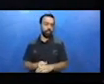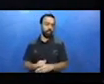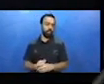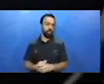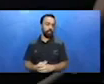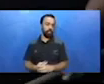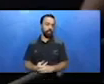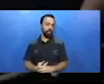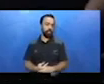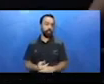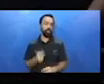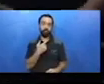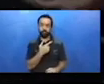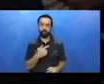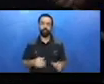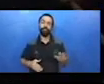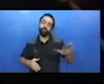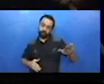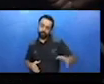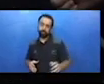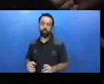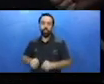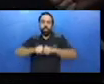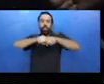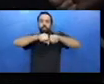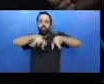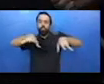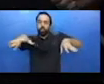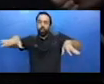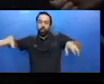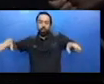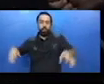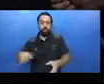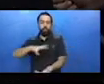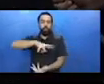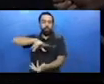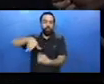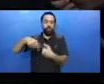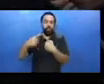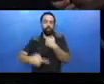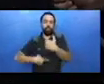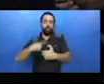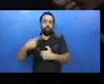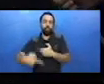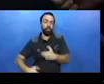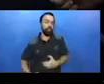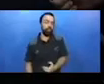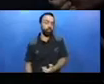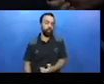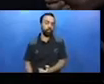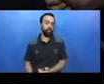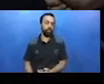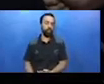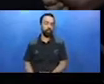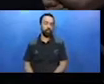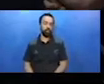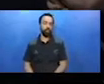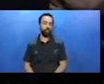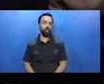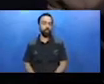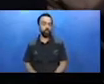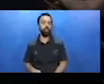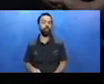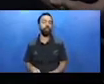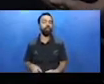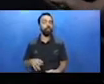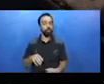A natação é um dos esportes mais praticados do mundo, né? Na aula passada vimos sobre a corrida e a caminhada, que é talvez um dos mais praticados. A natação também